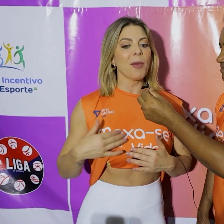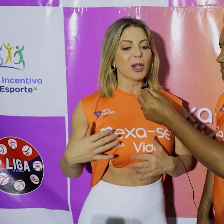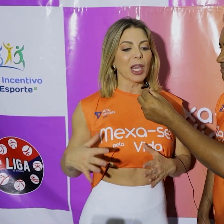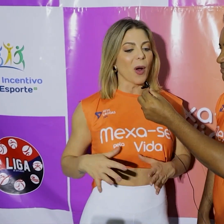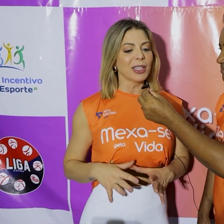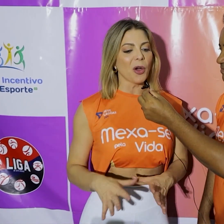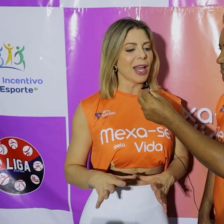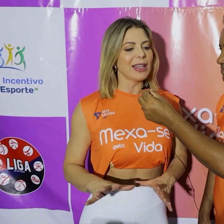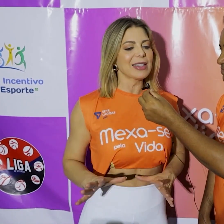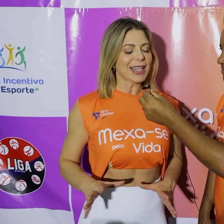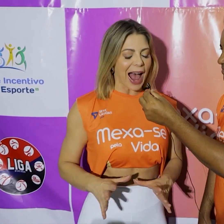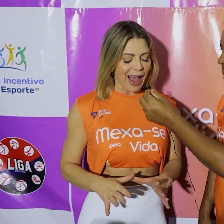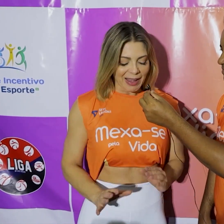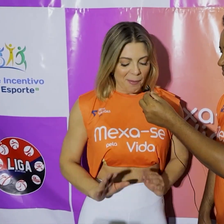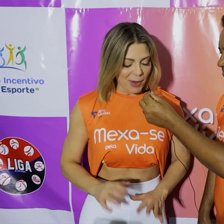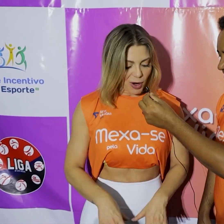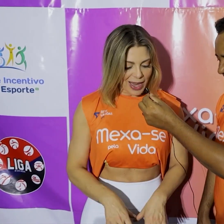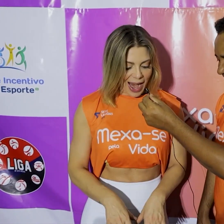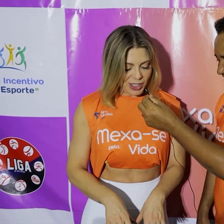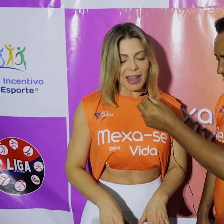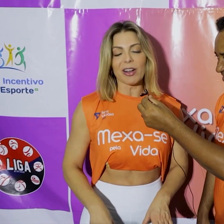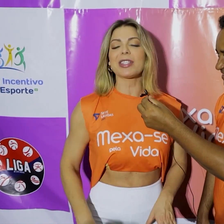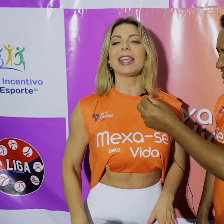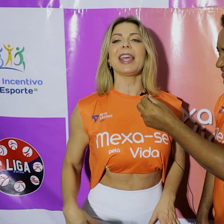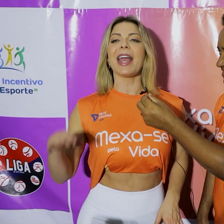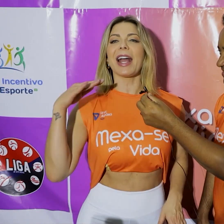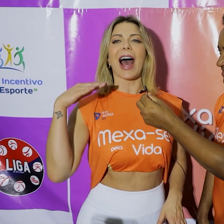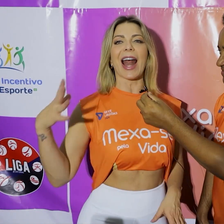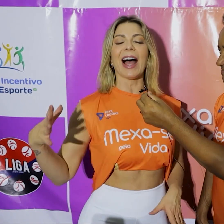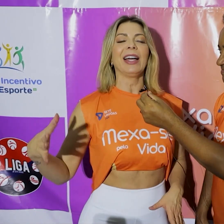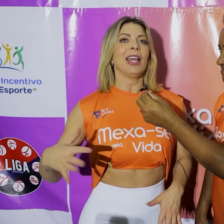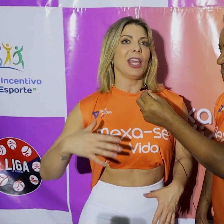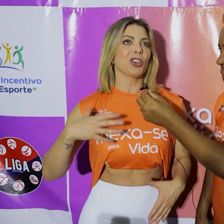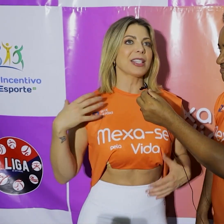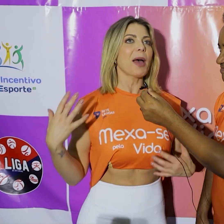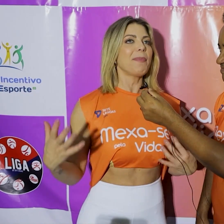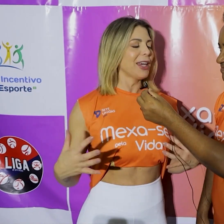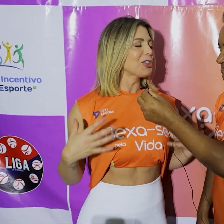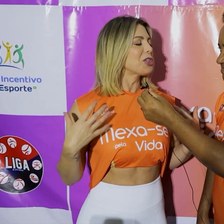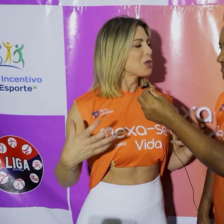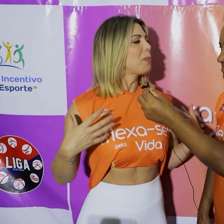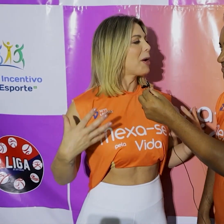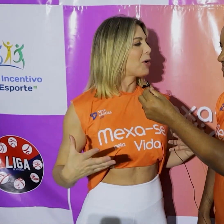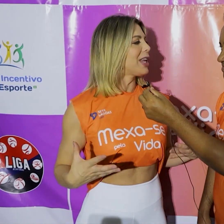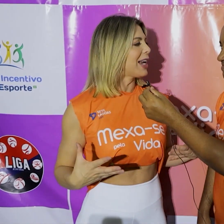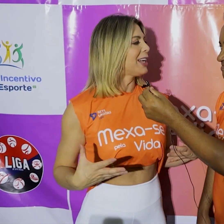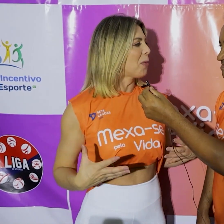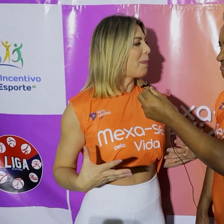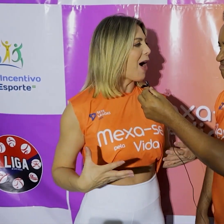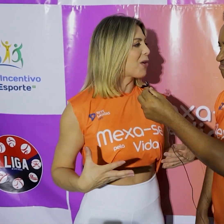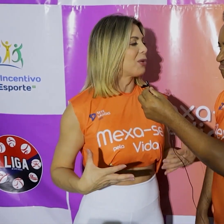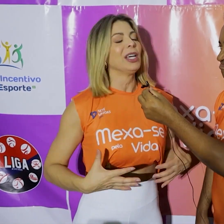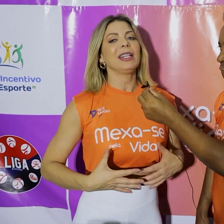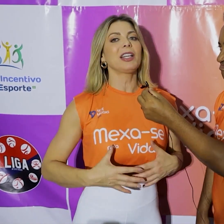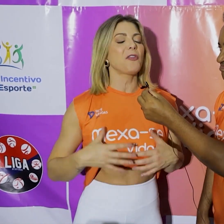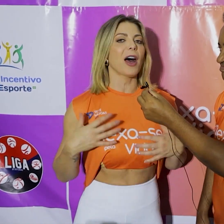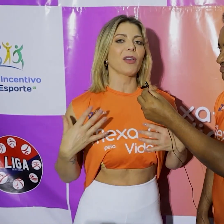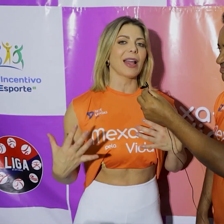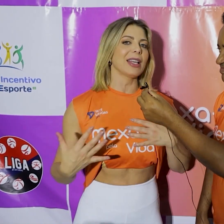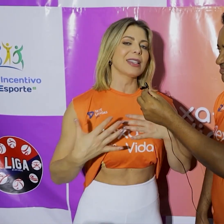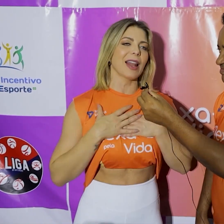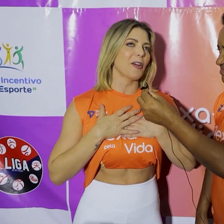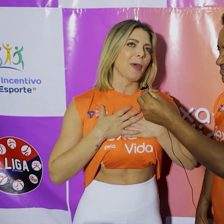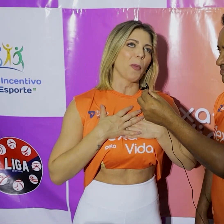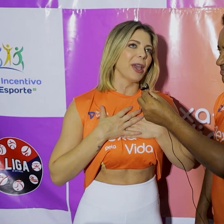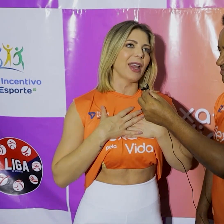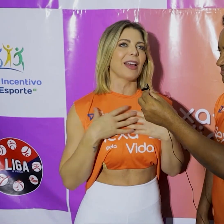E eu lembro que quando eu ia dançar, meu olhar já conseguia encarar, e eu já sabia que eu tinha um superpoder ali no palco. Então eu falo